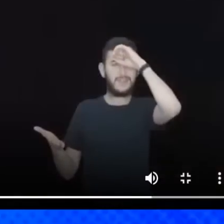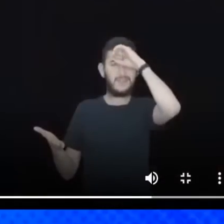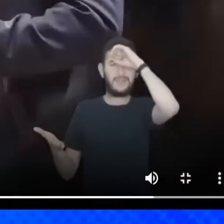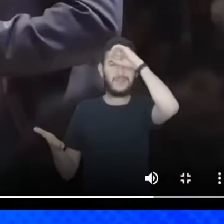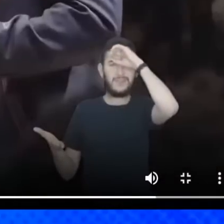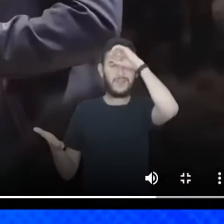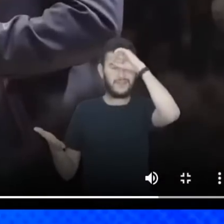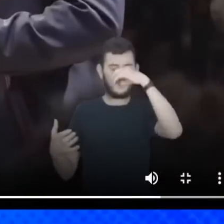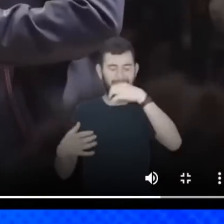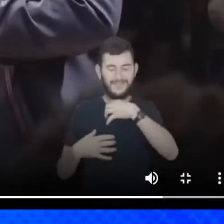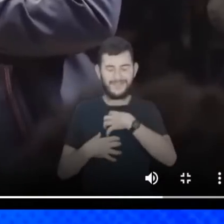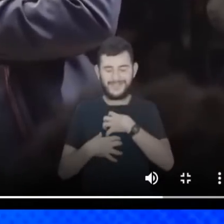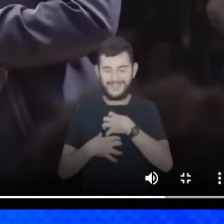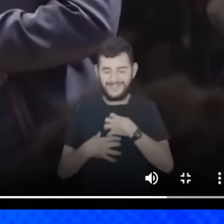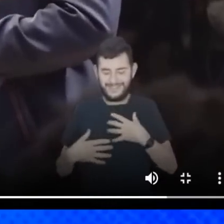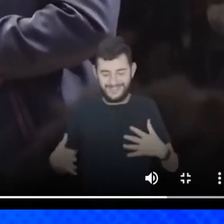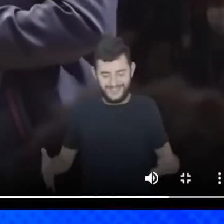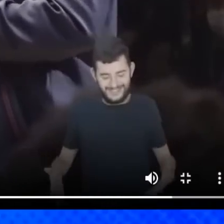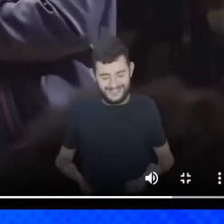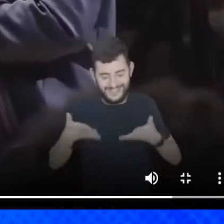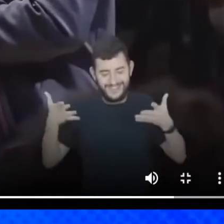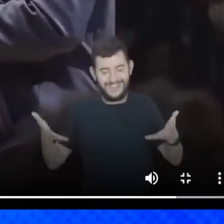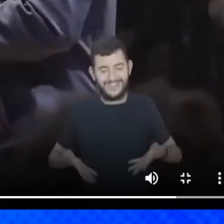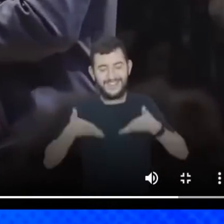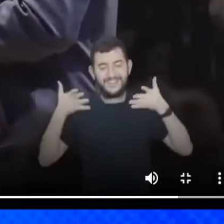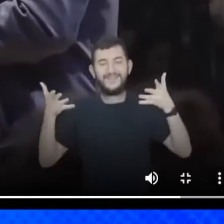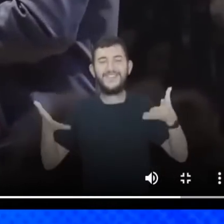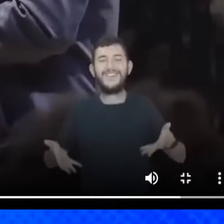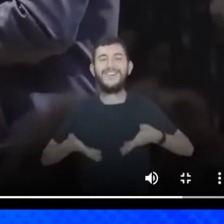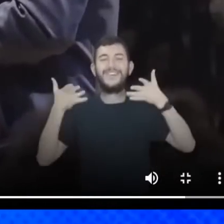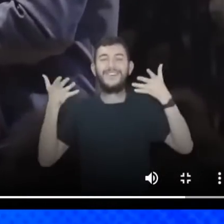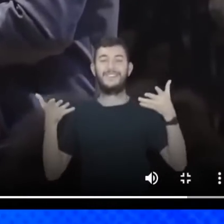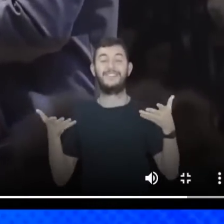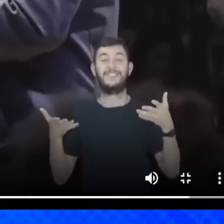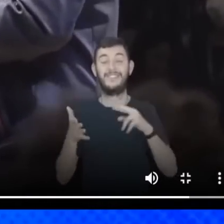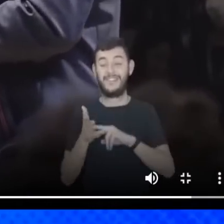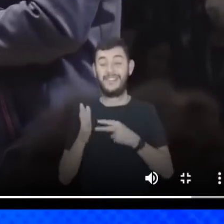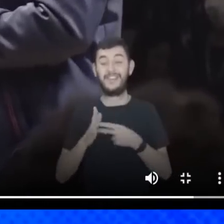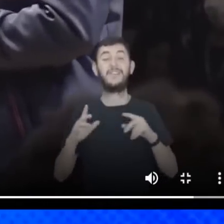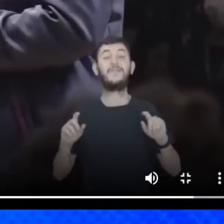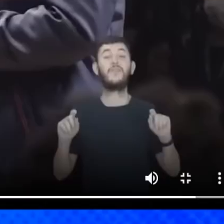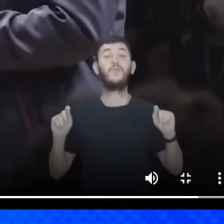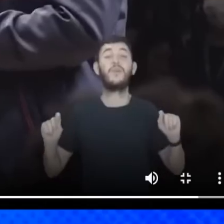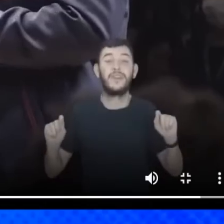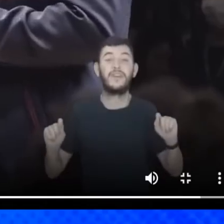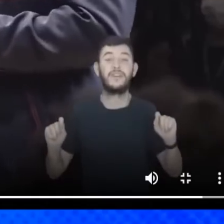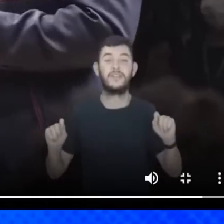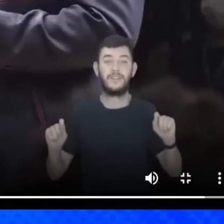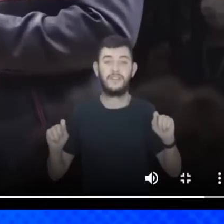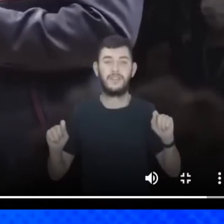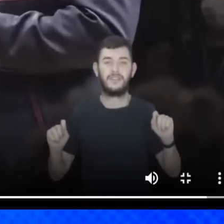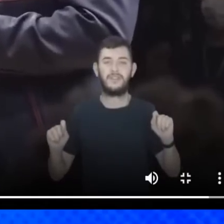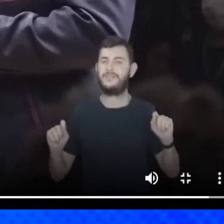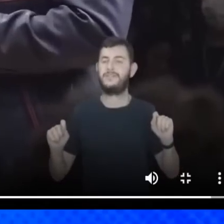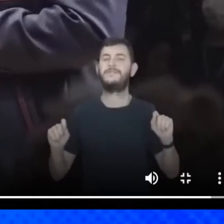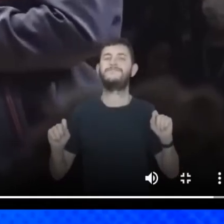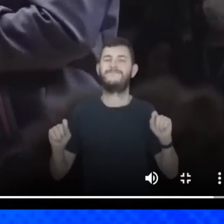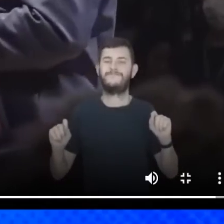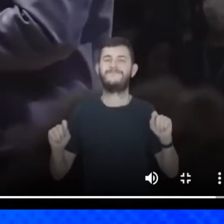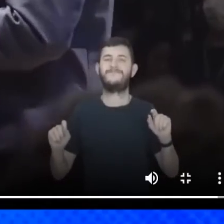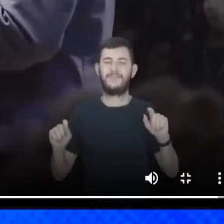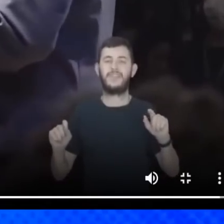que a gente recebia. Ou seja, significava que estava valendo a pena passar por